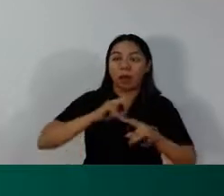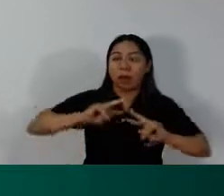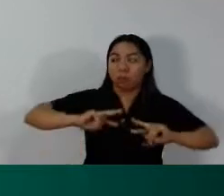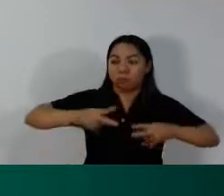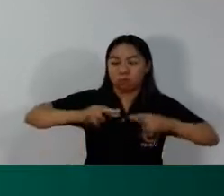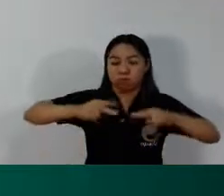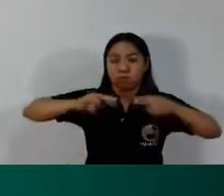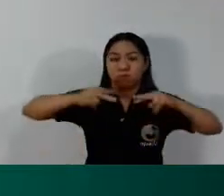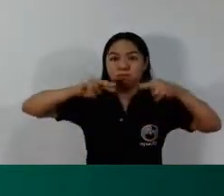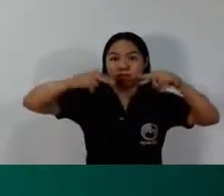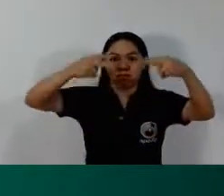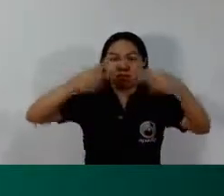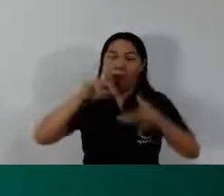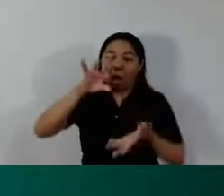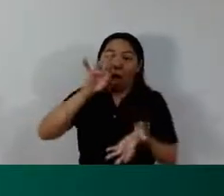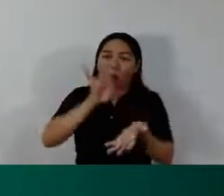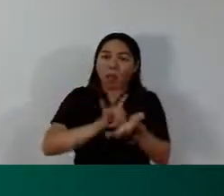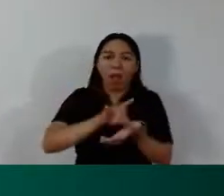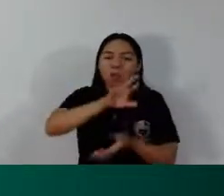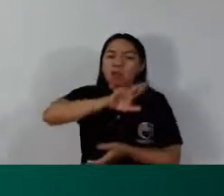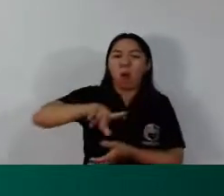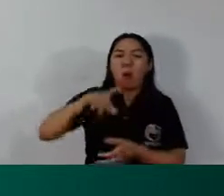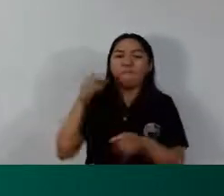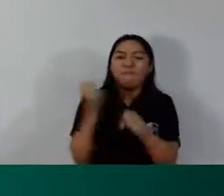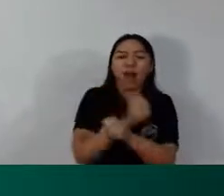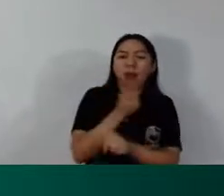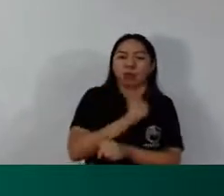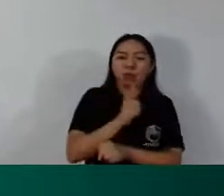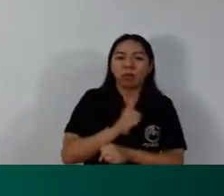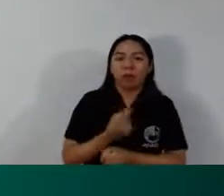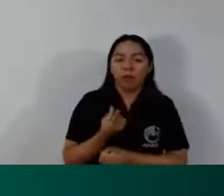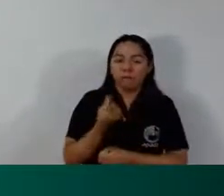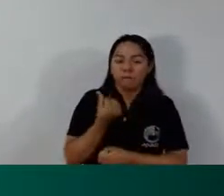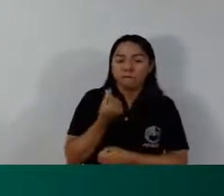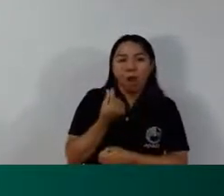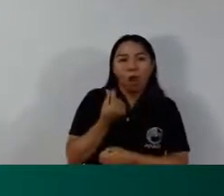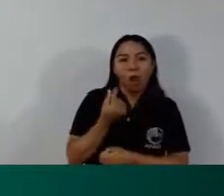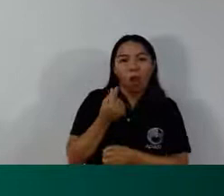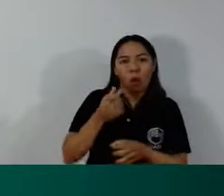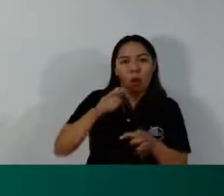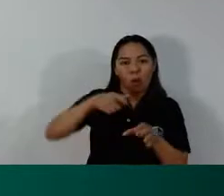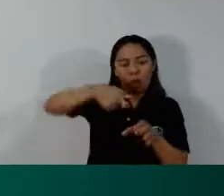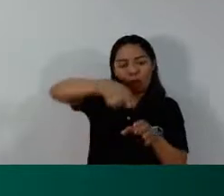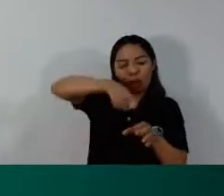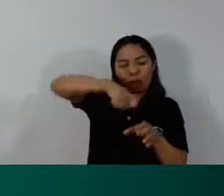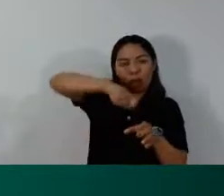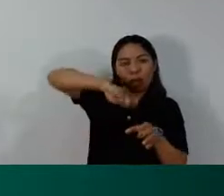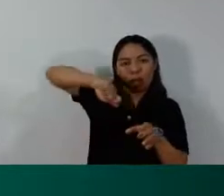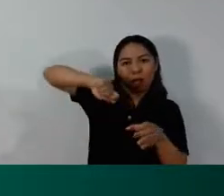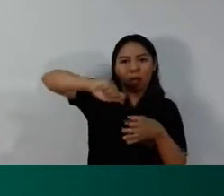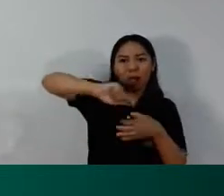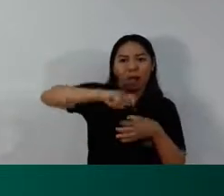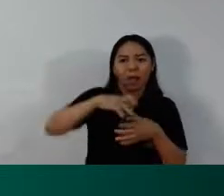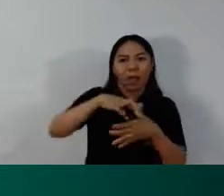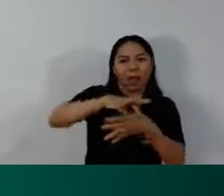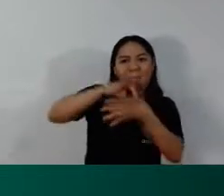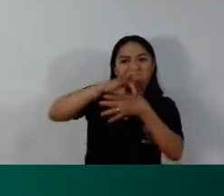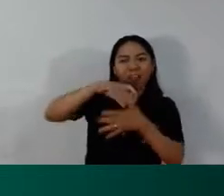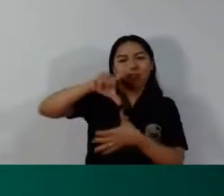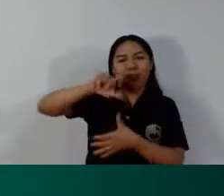direto é realidade nós fake News o preço da carne de lata Tá de reais carne de lata r$